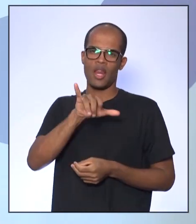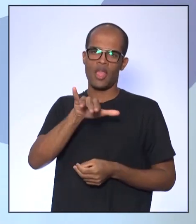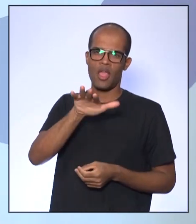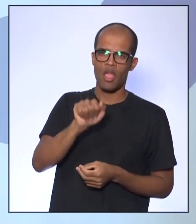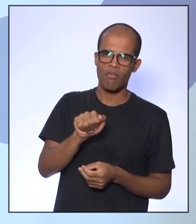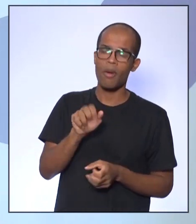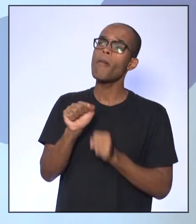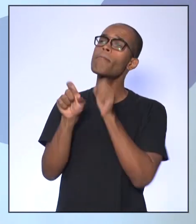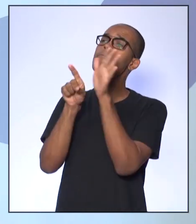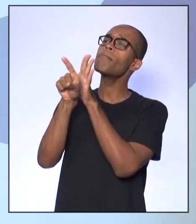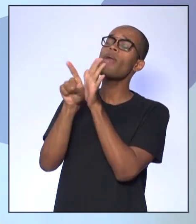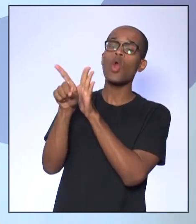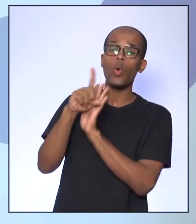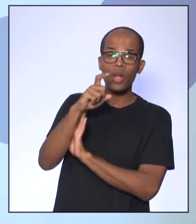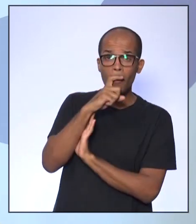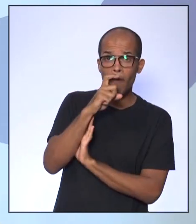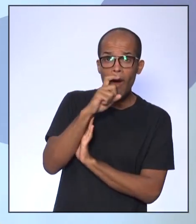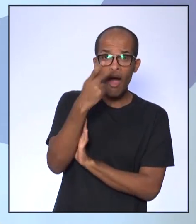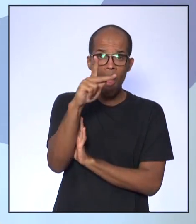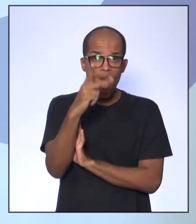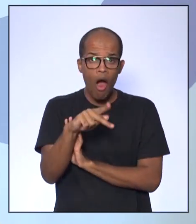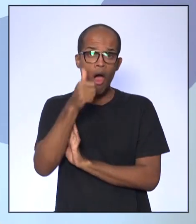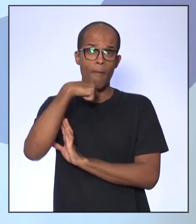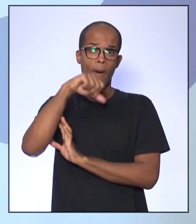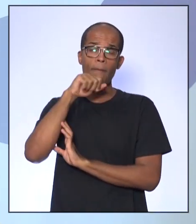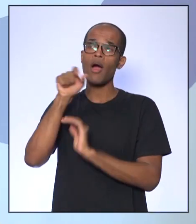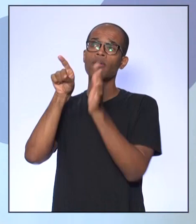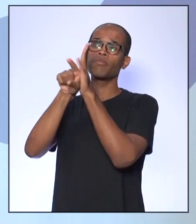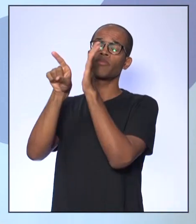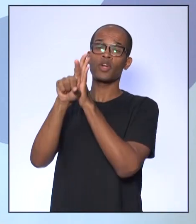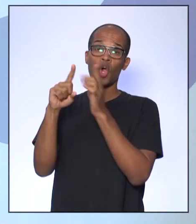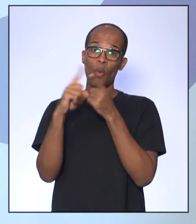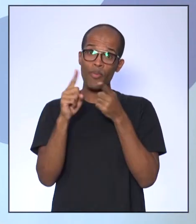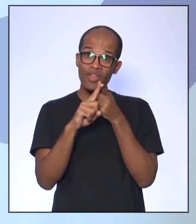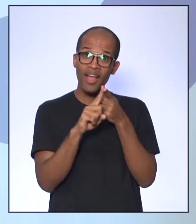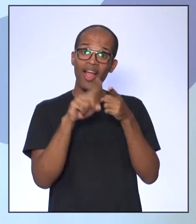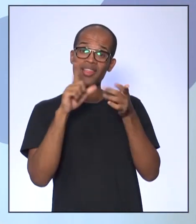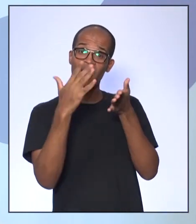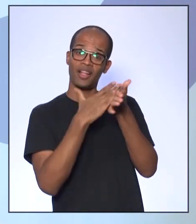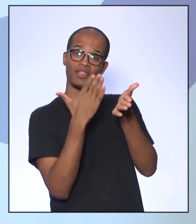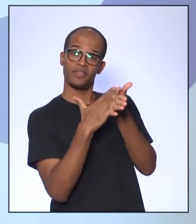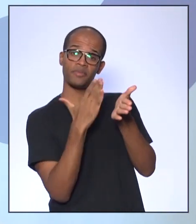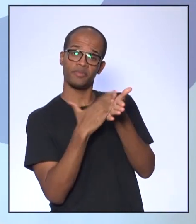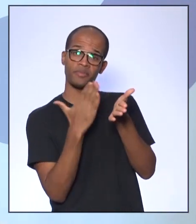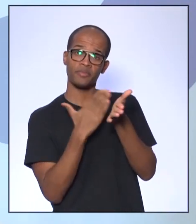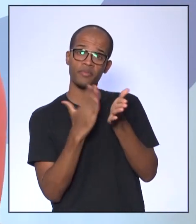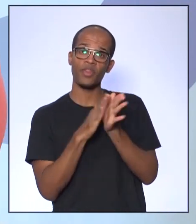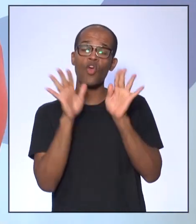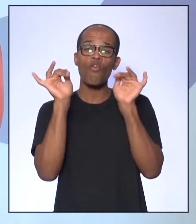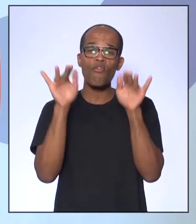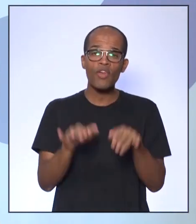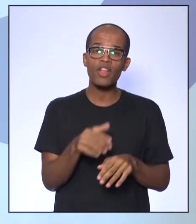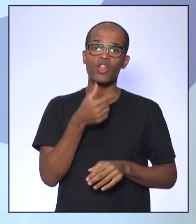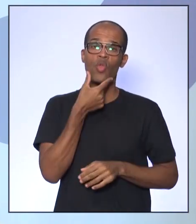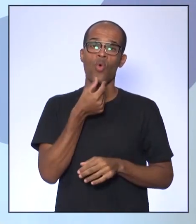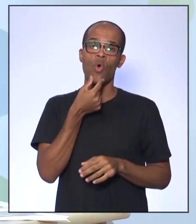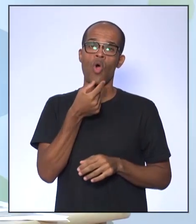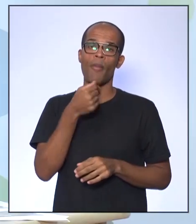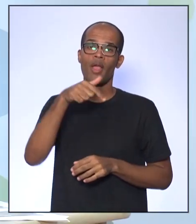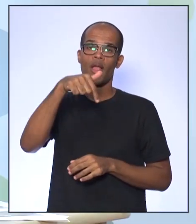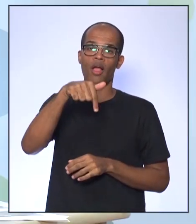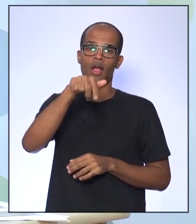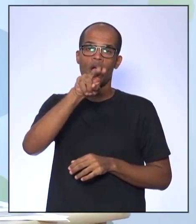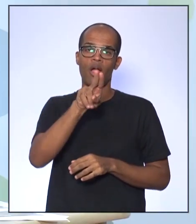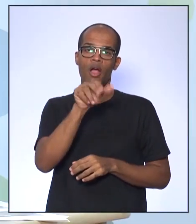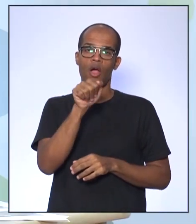seu pai, para sua mãe, porque Sim. Triste Fim de Policarpo Quaresma é famoso. Até série tem. Até tem um